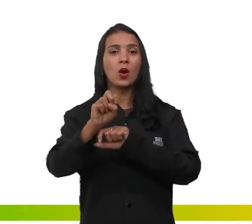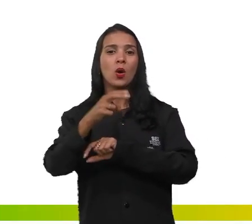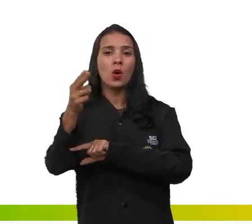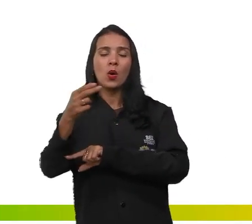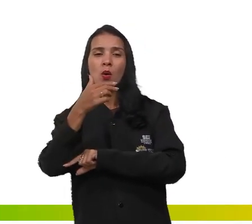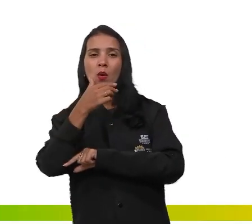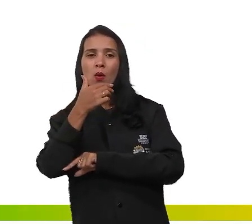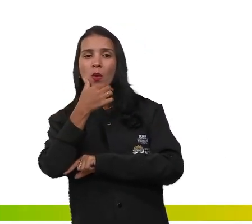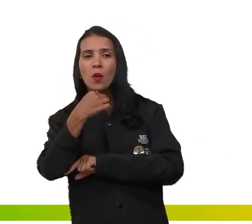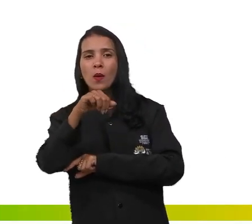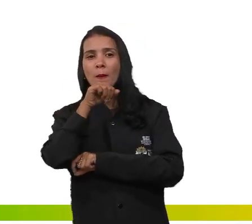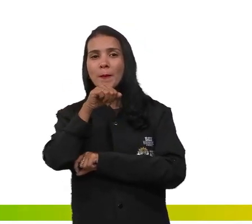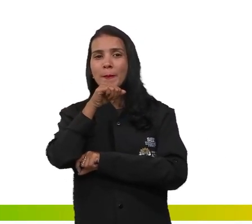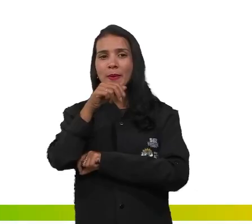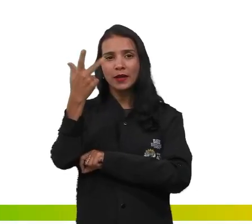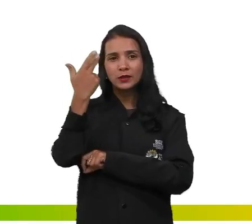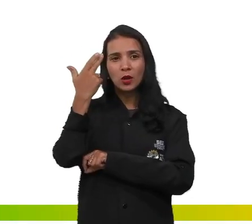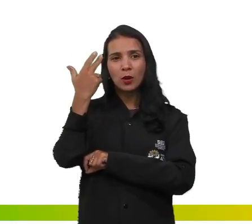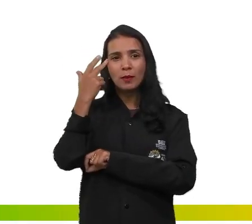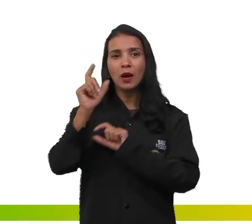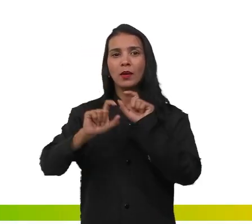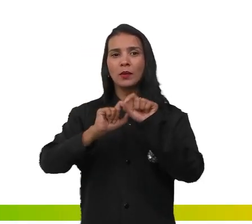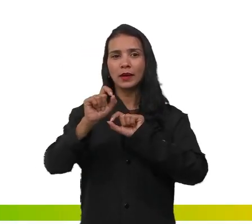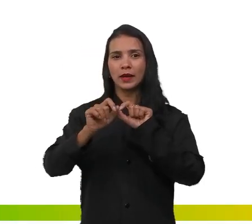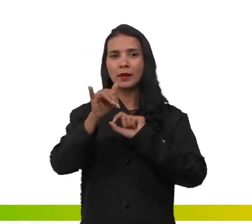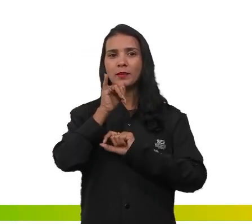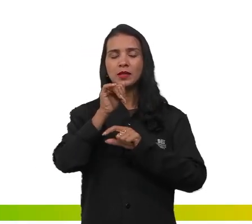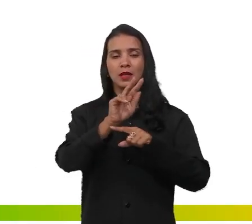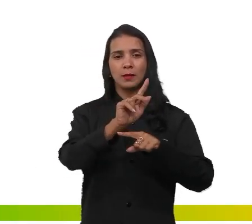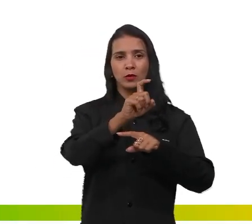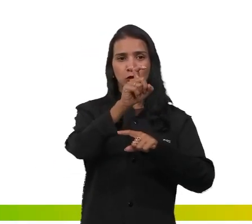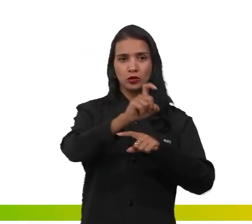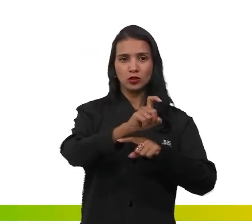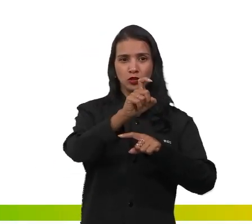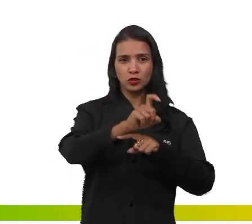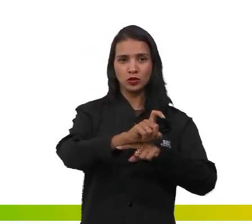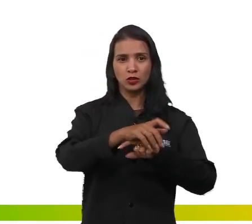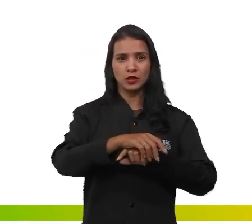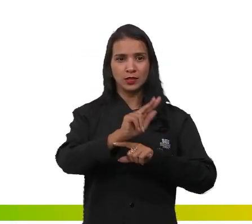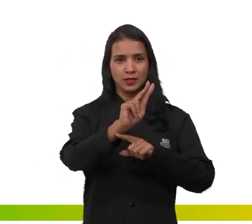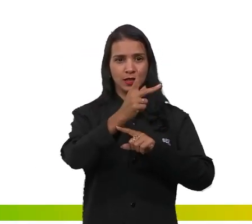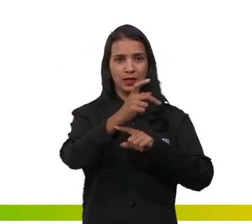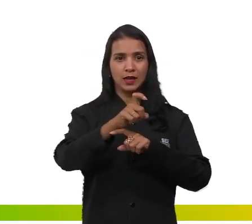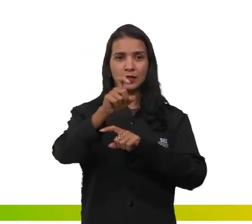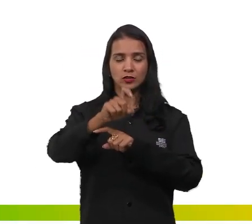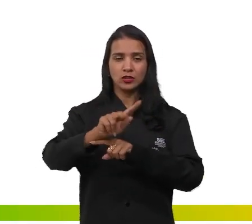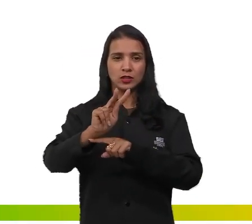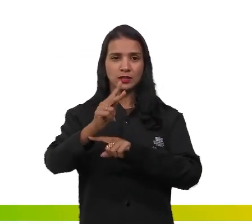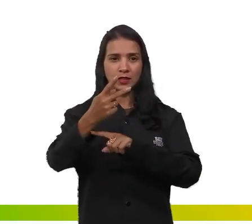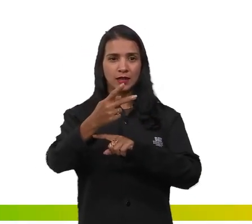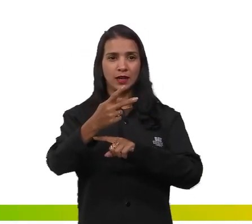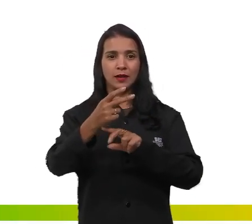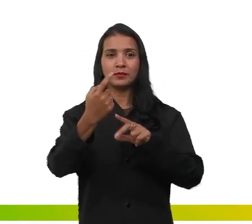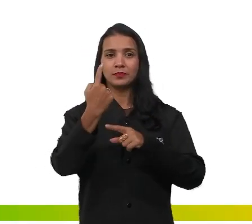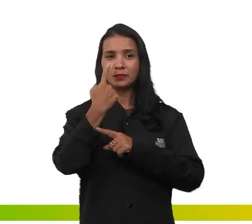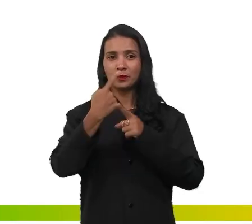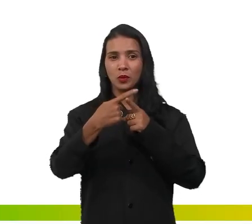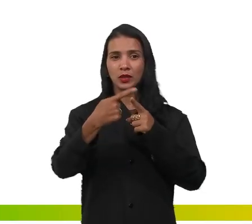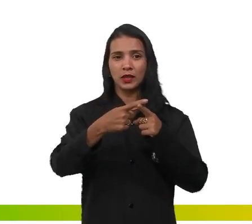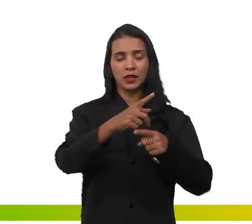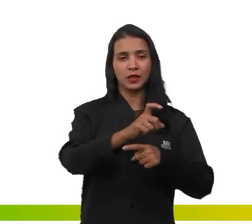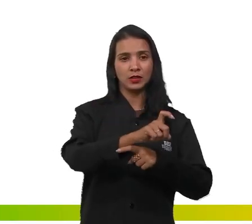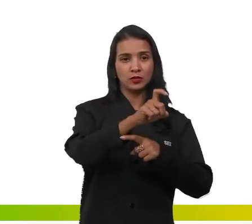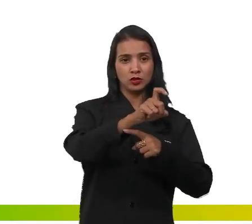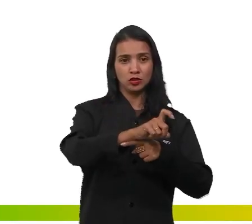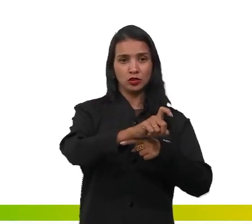XX, e o pai normal, ou seja, o pai é o quê? O pai é Hzão e Y.